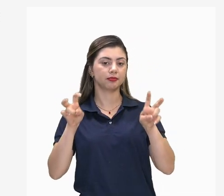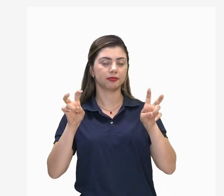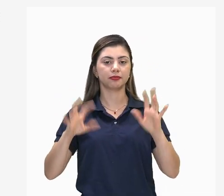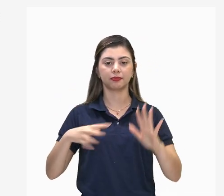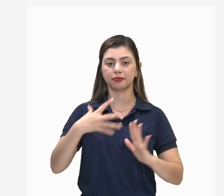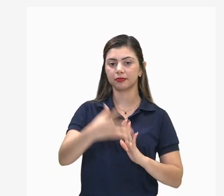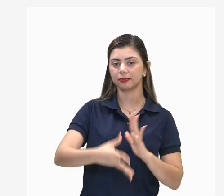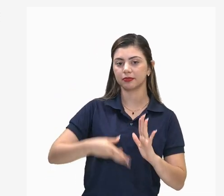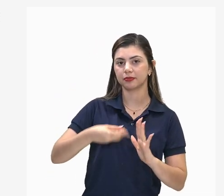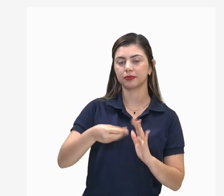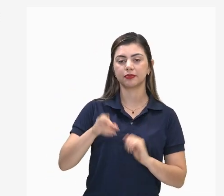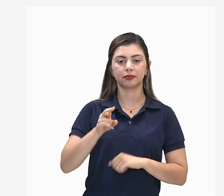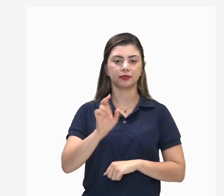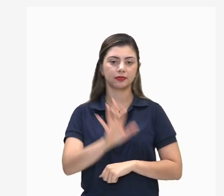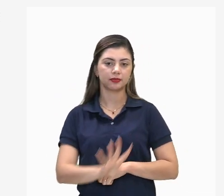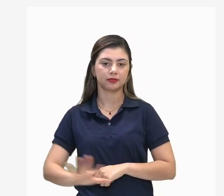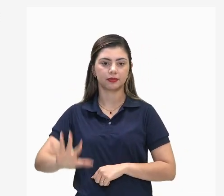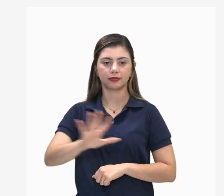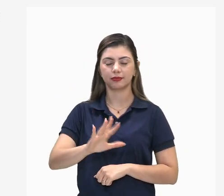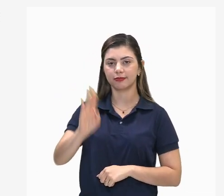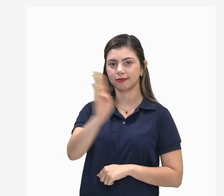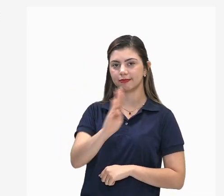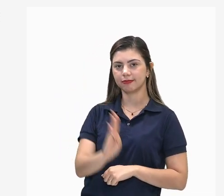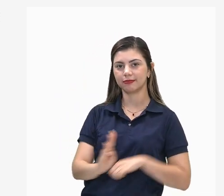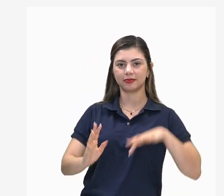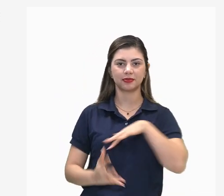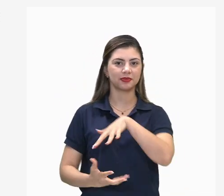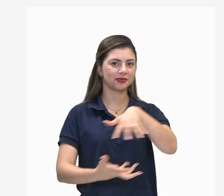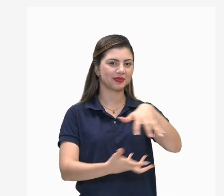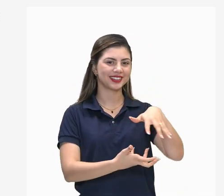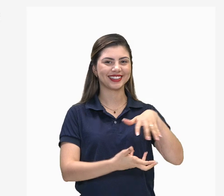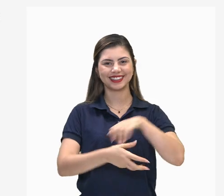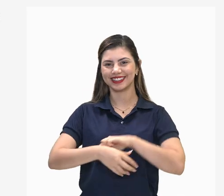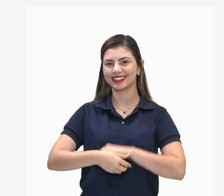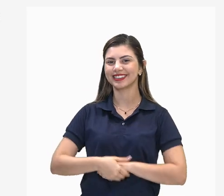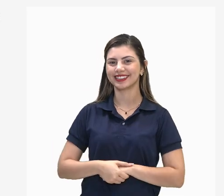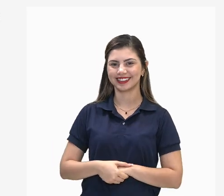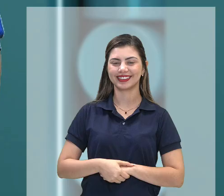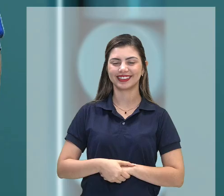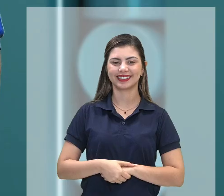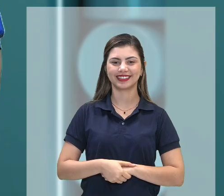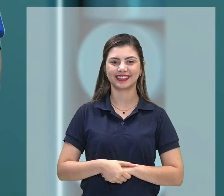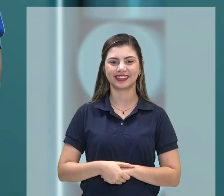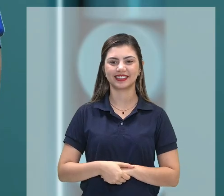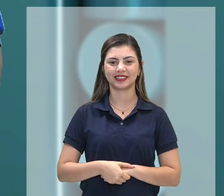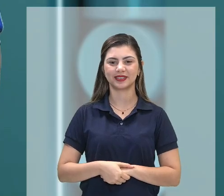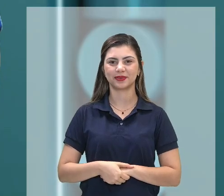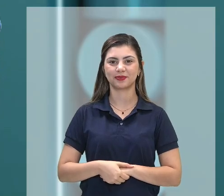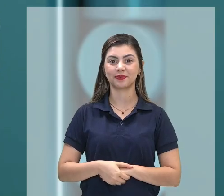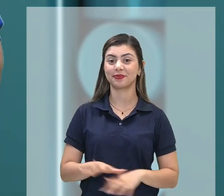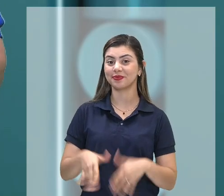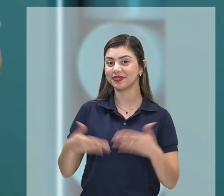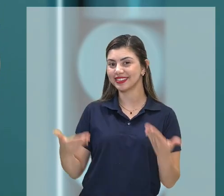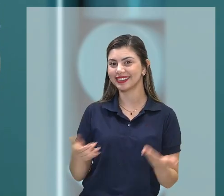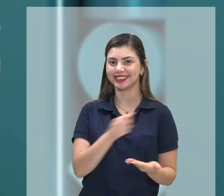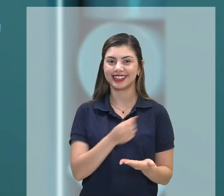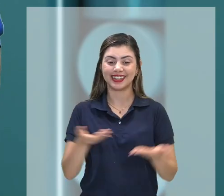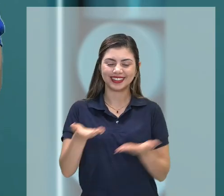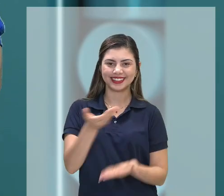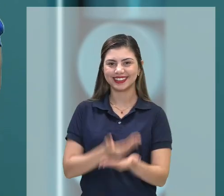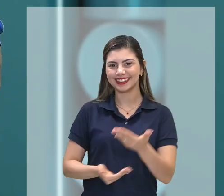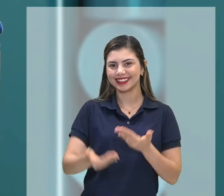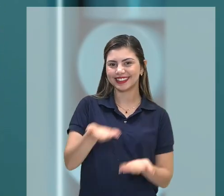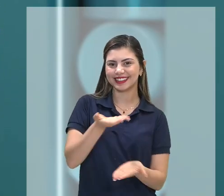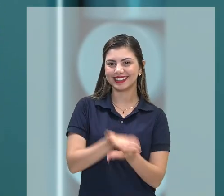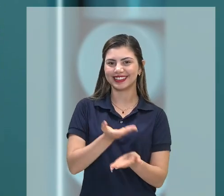temática amazônica, regional, brasileira e mundial. Então, turmas, vamos